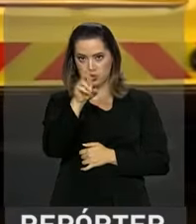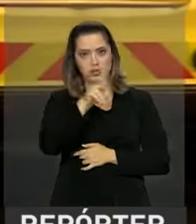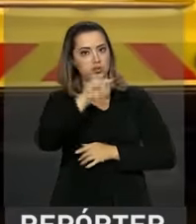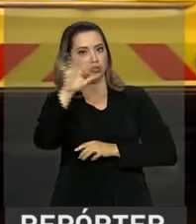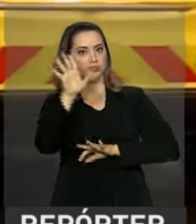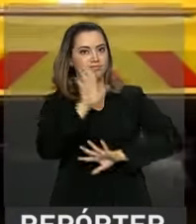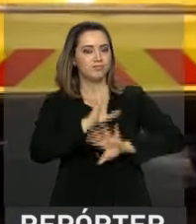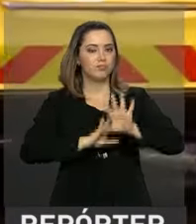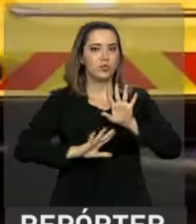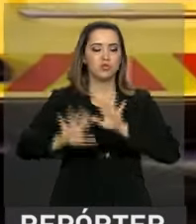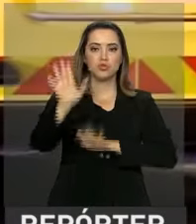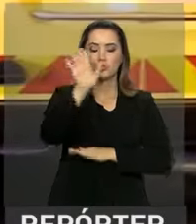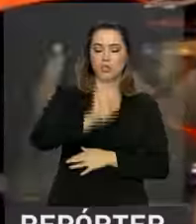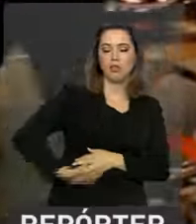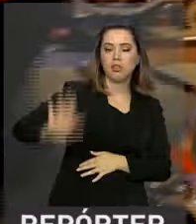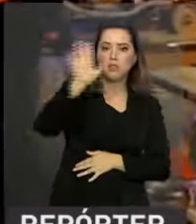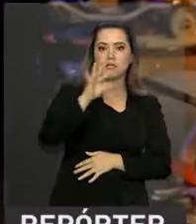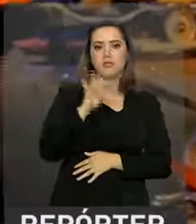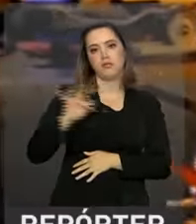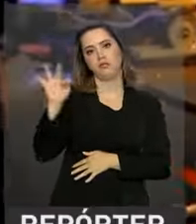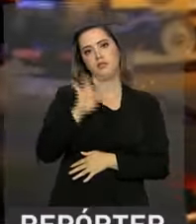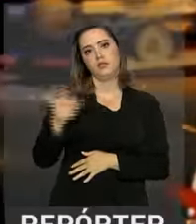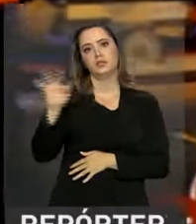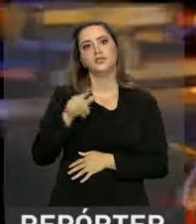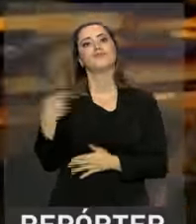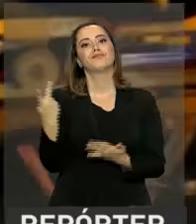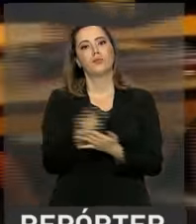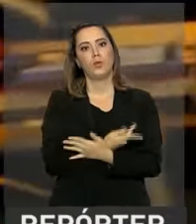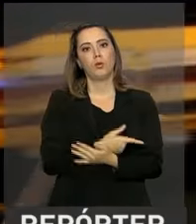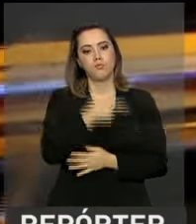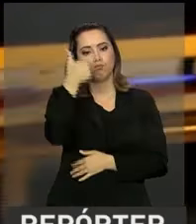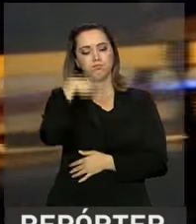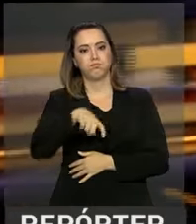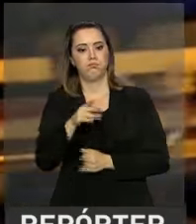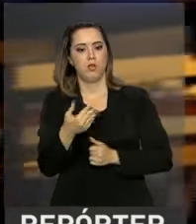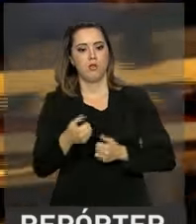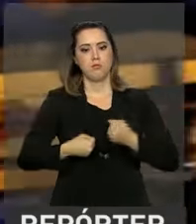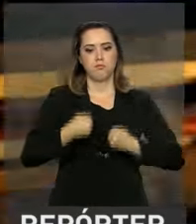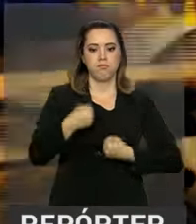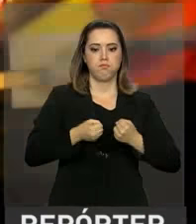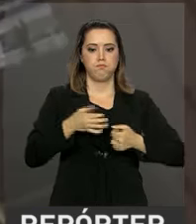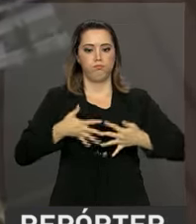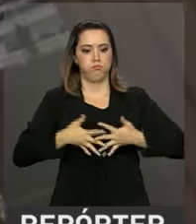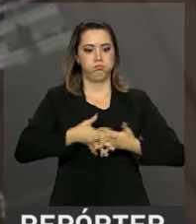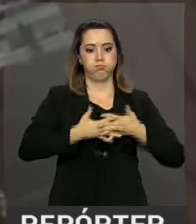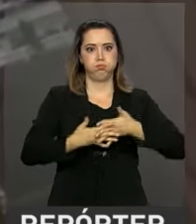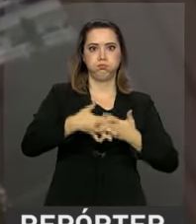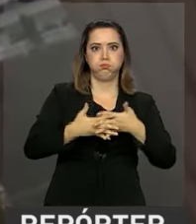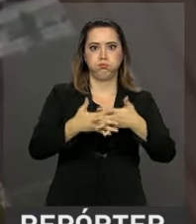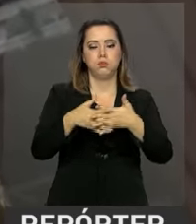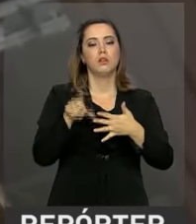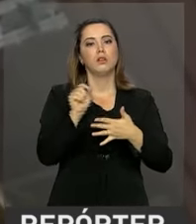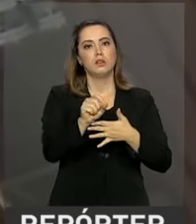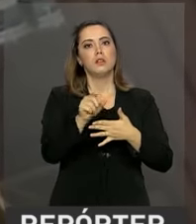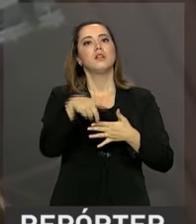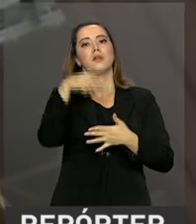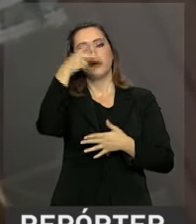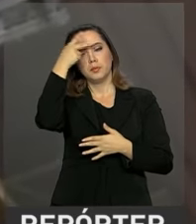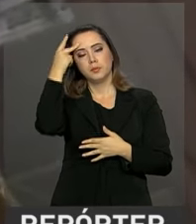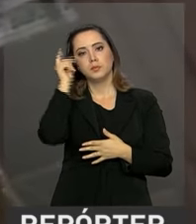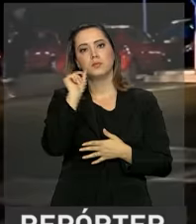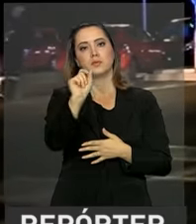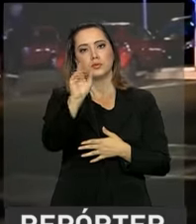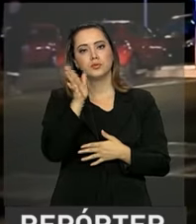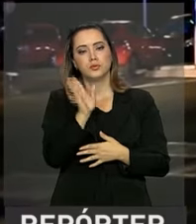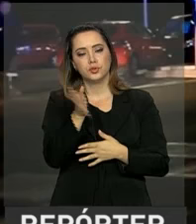um cidadão francês nascido na Tunísia. E que esse cidadão, ele não estava aí no alvo da lista dos investigados por terrorismo, mas que ele já